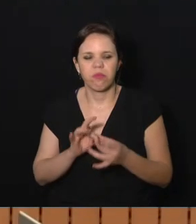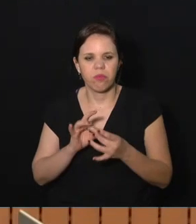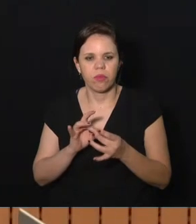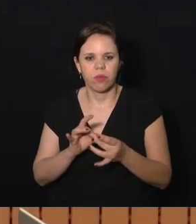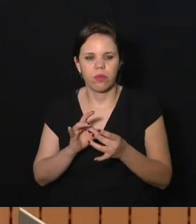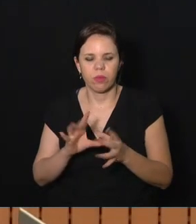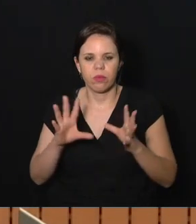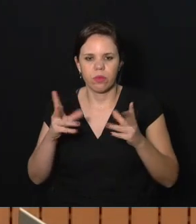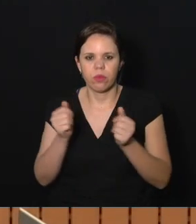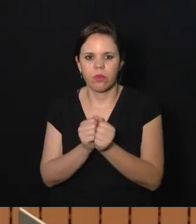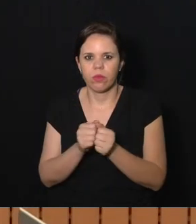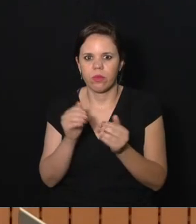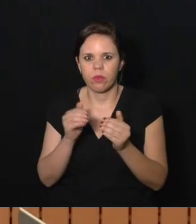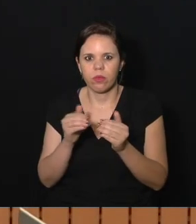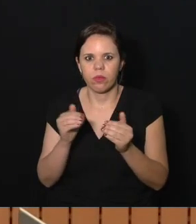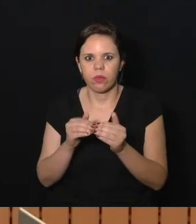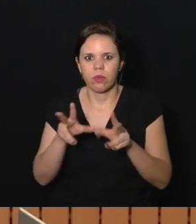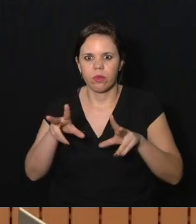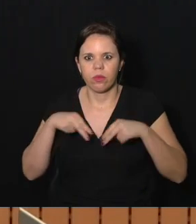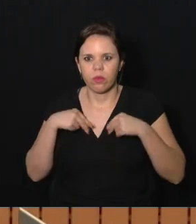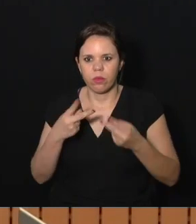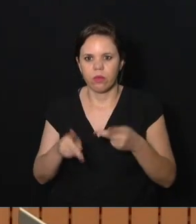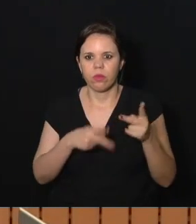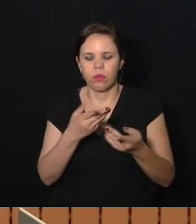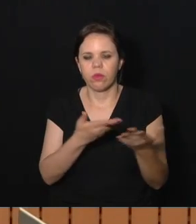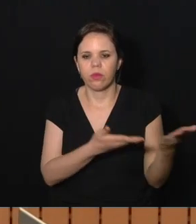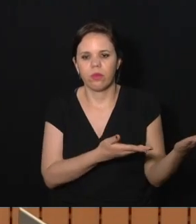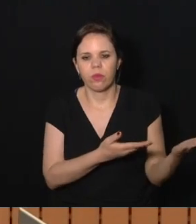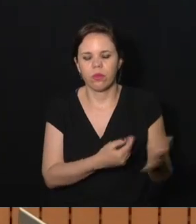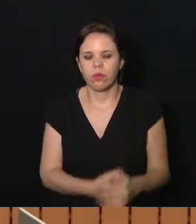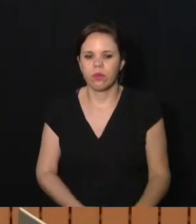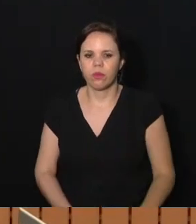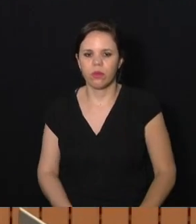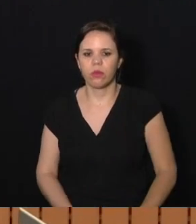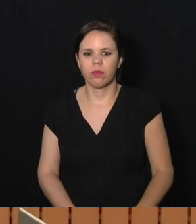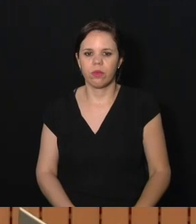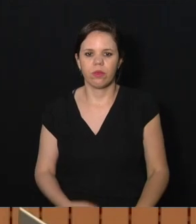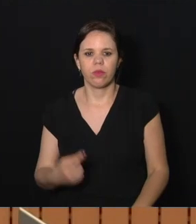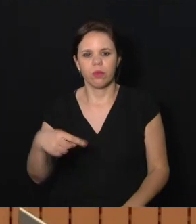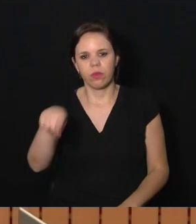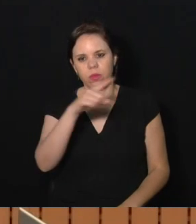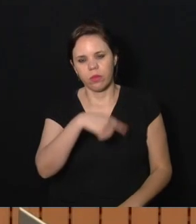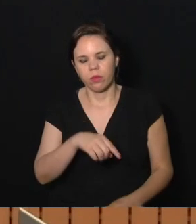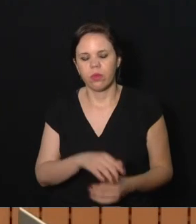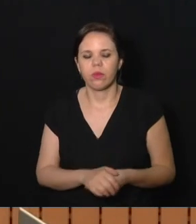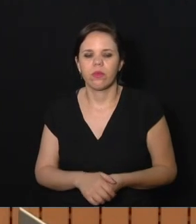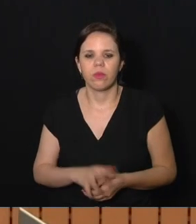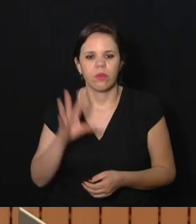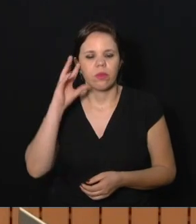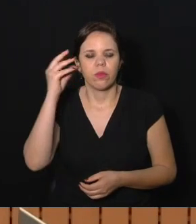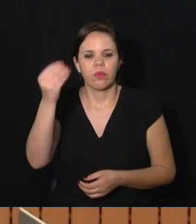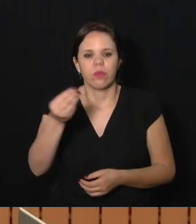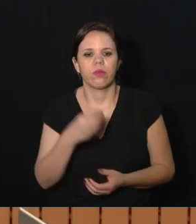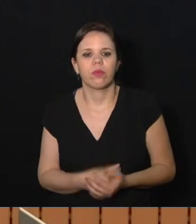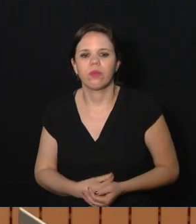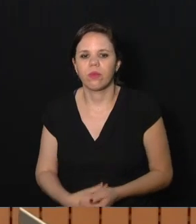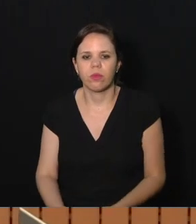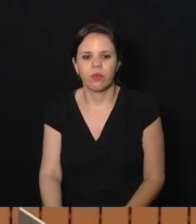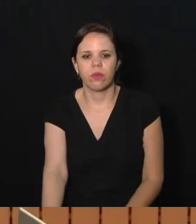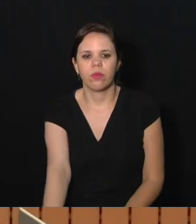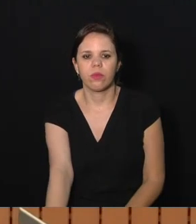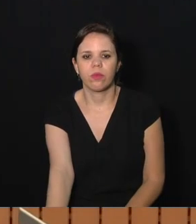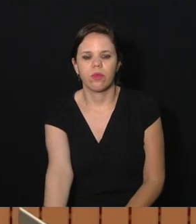porque essas pessoas realmente merecem. E que vocês, através do seu conhecimento,